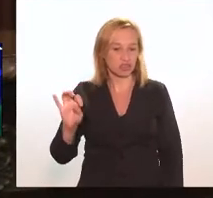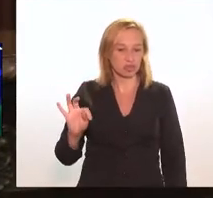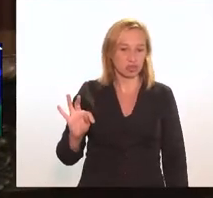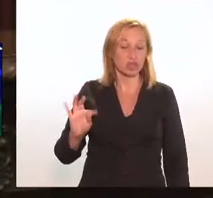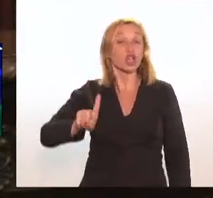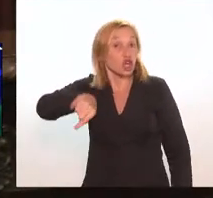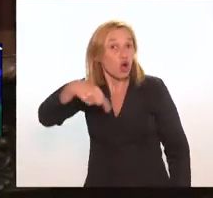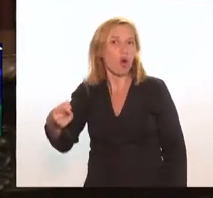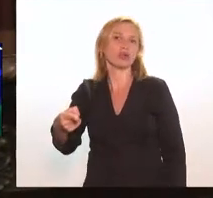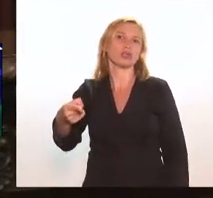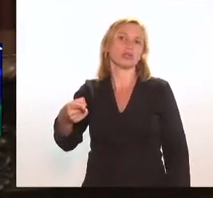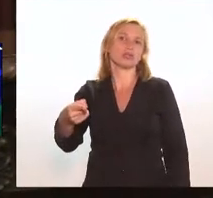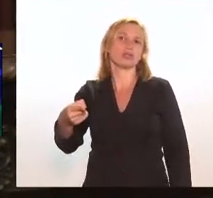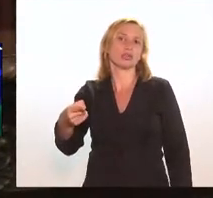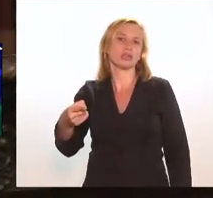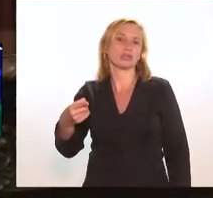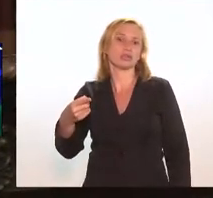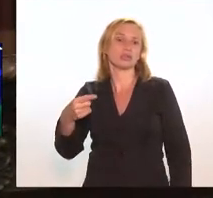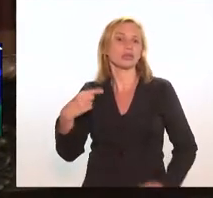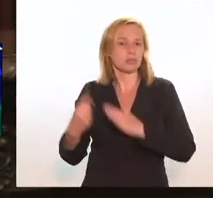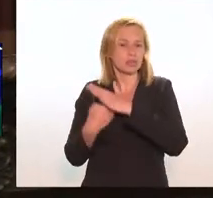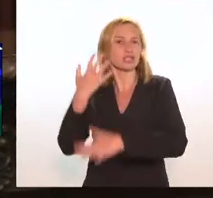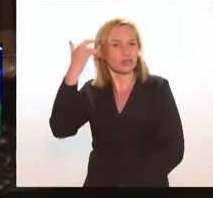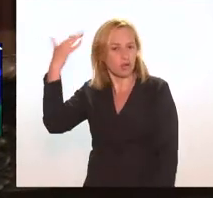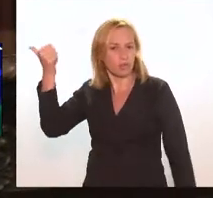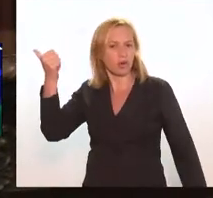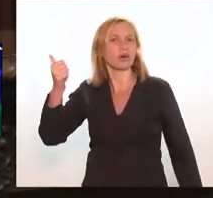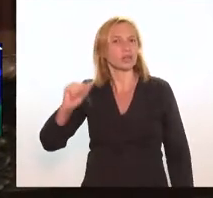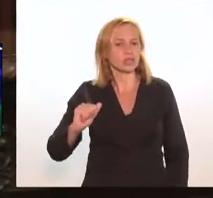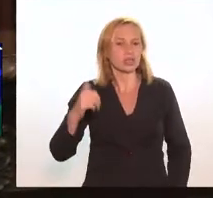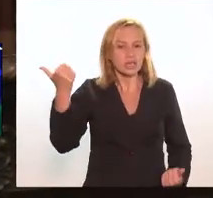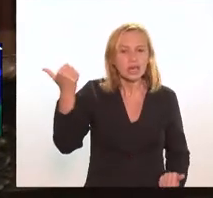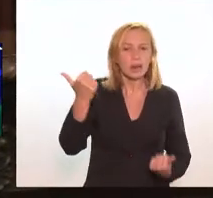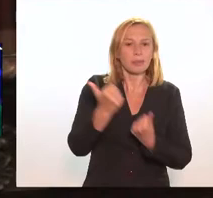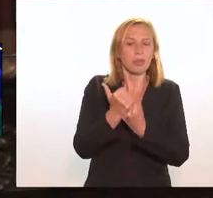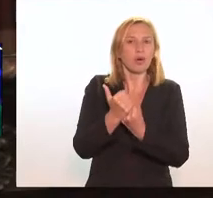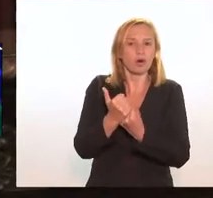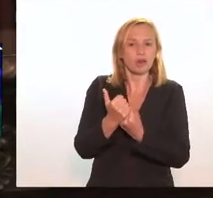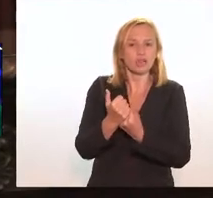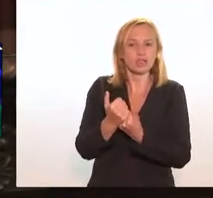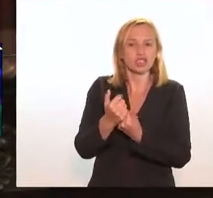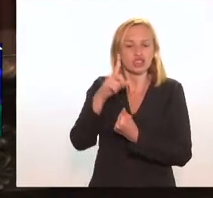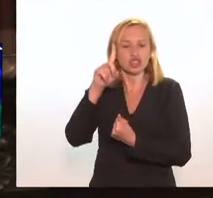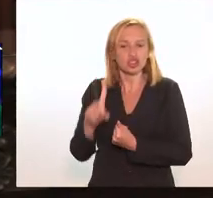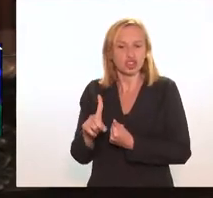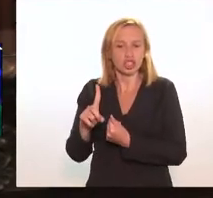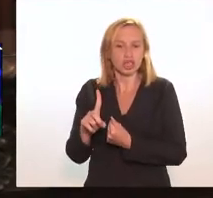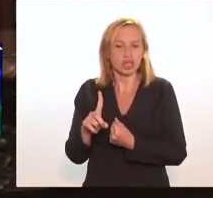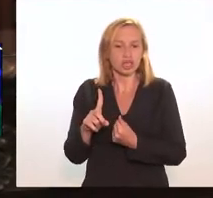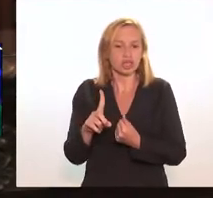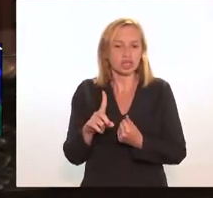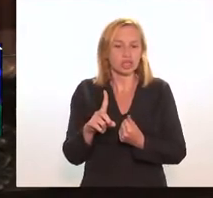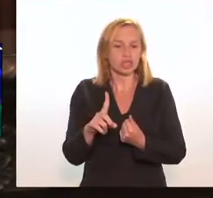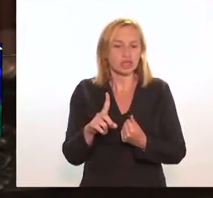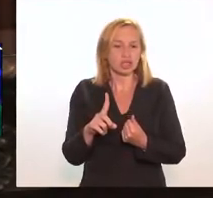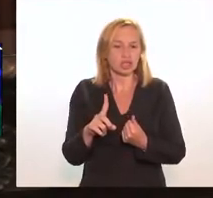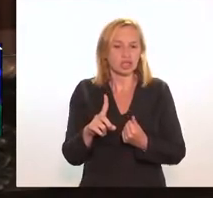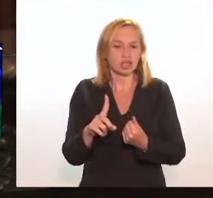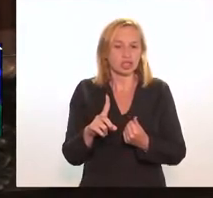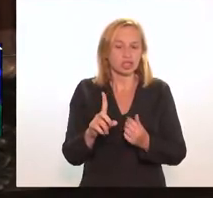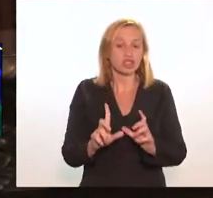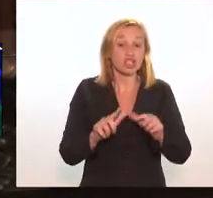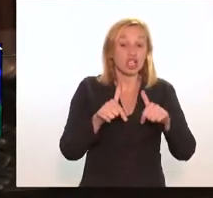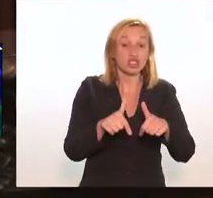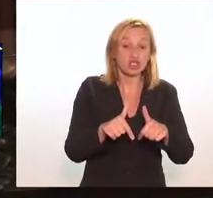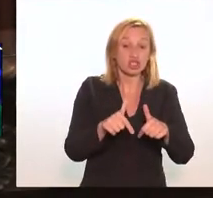e outras, que se arvoram o direito de determinar e formatar de cima para